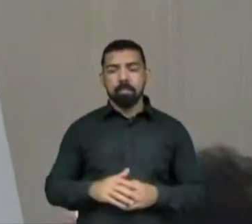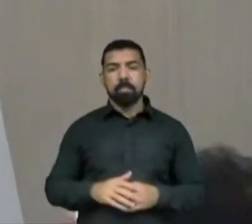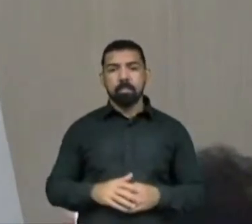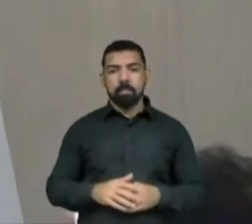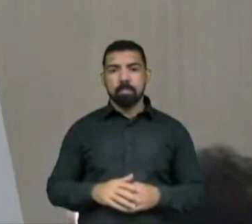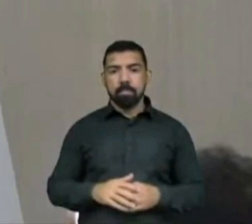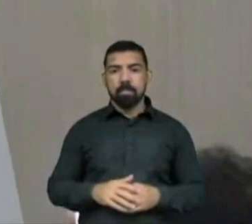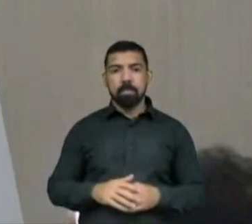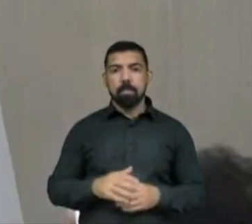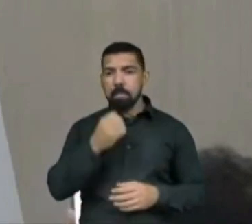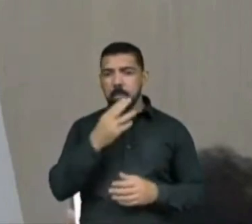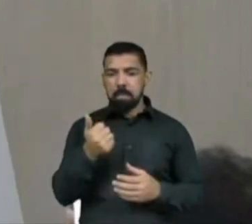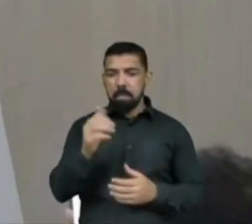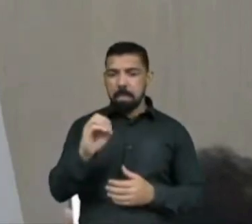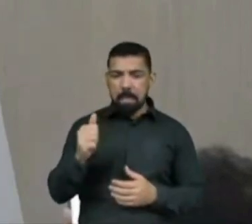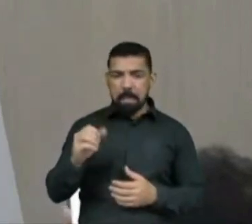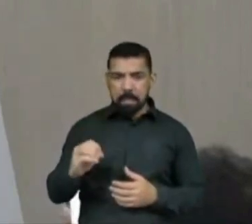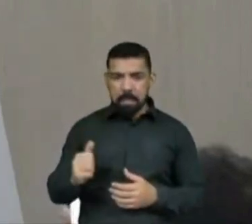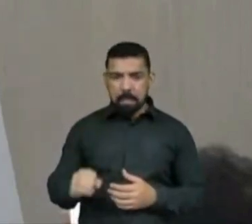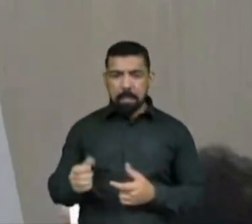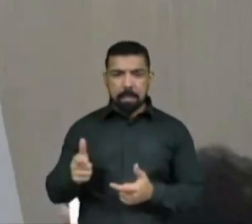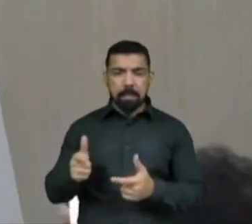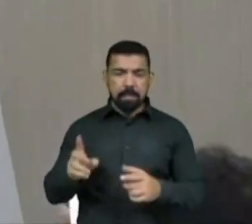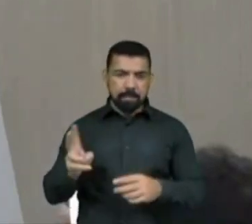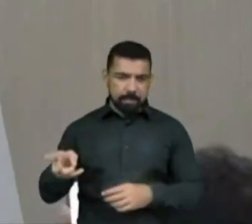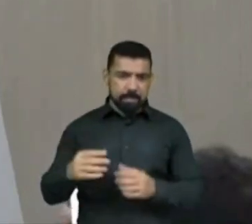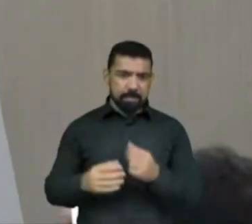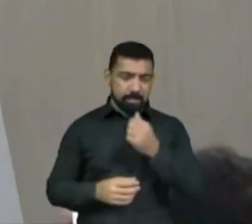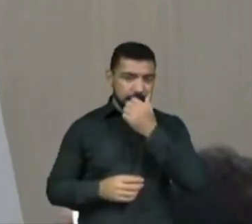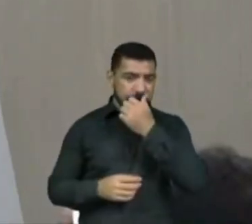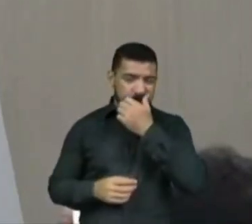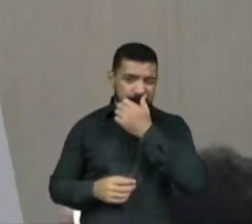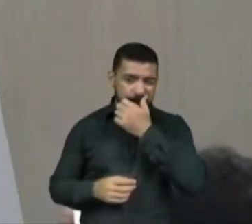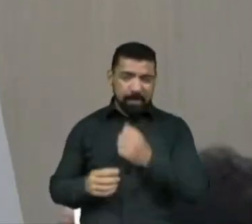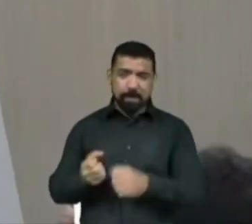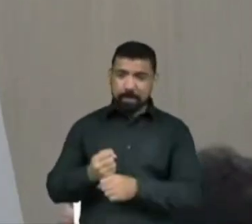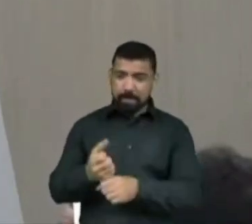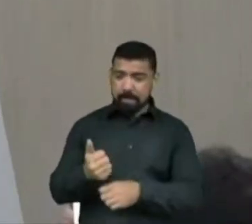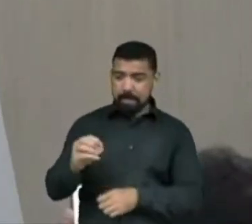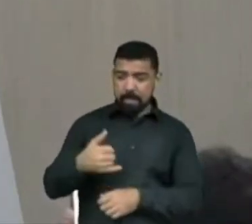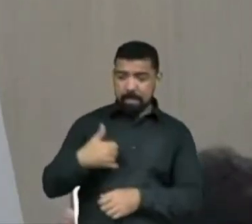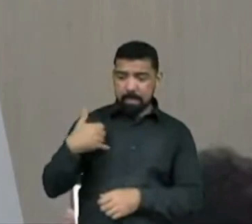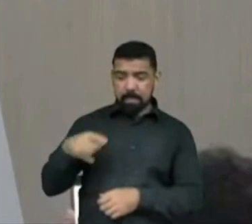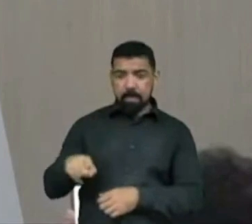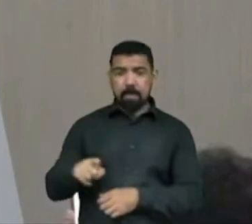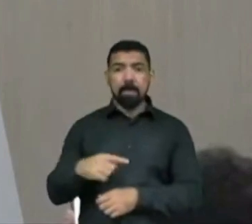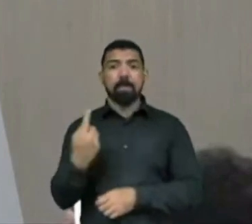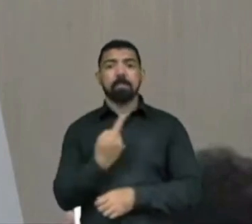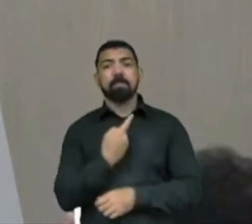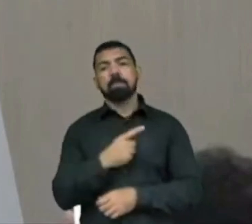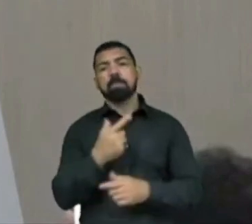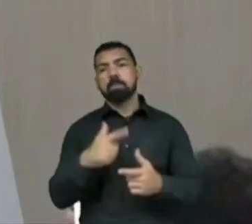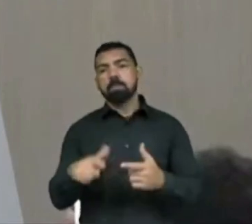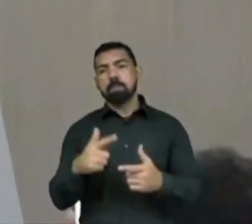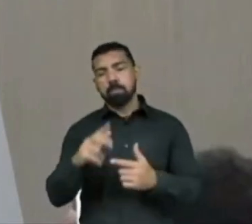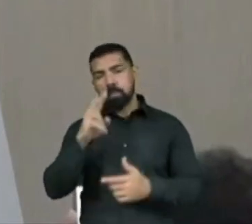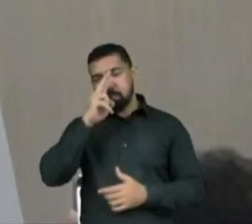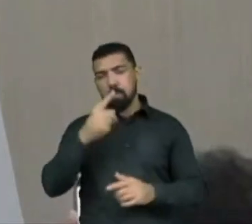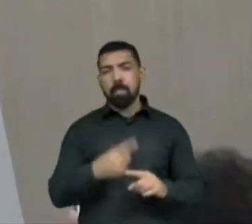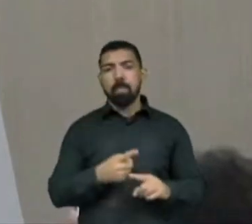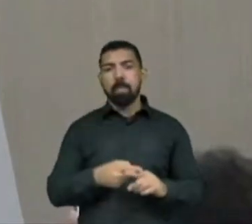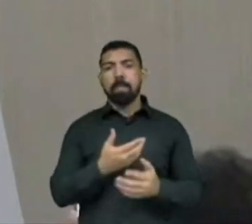Por falar em 10, nos 10 anos que André completou, nós tivemos uma dor muito pesada, porque nós perdemos